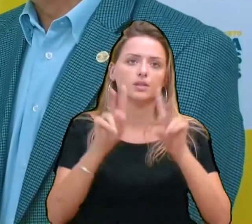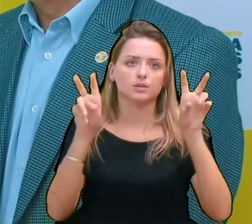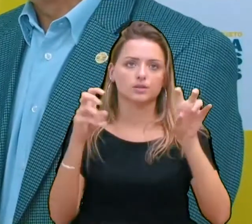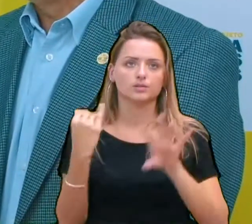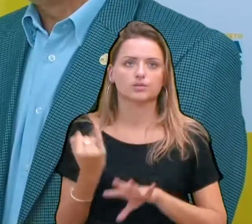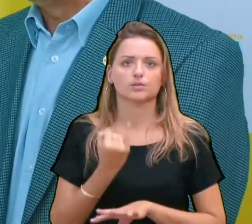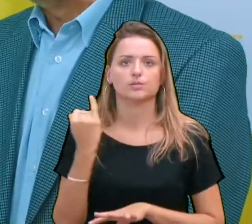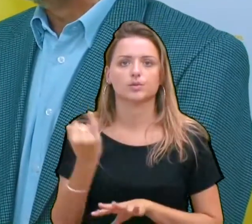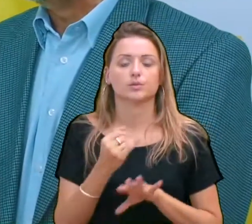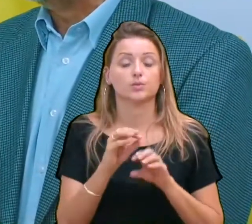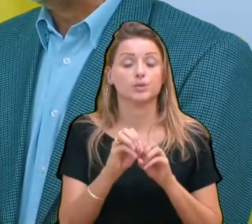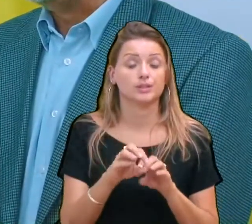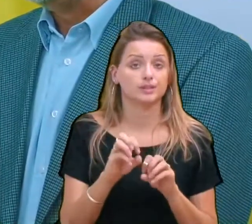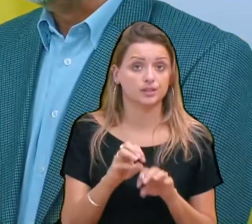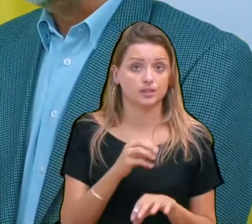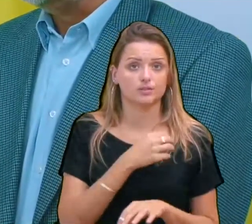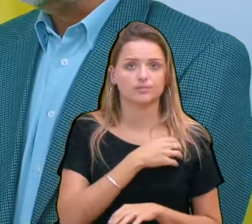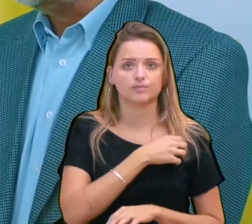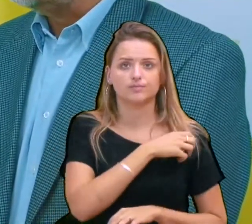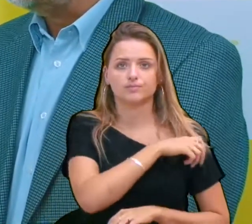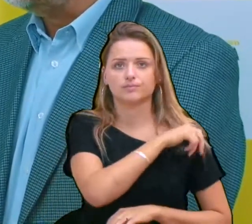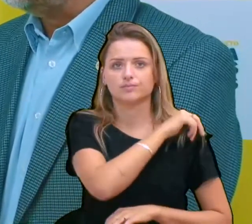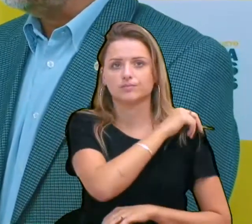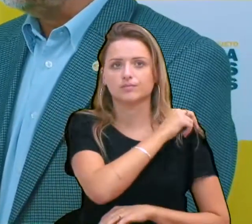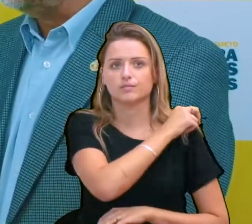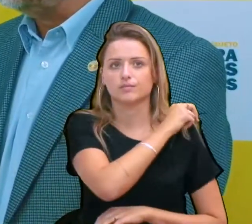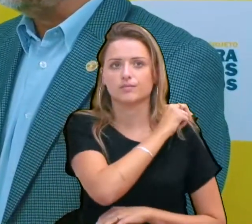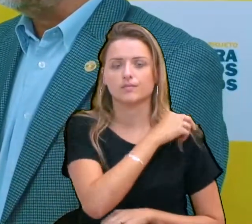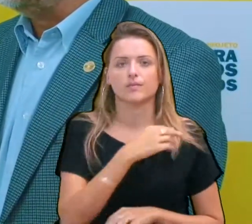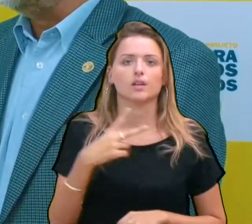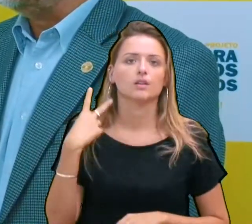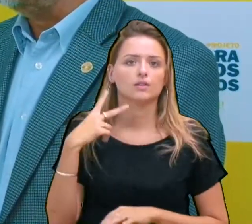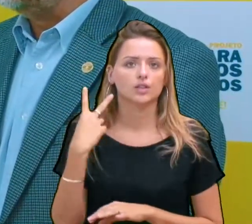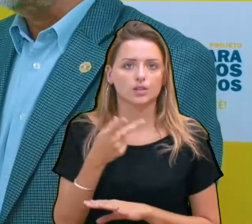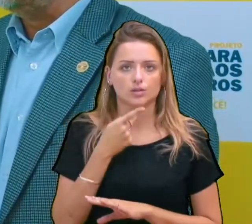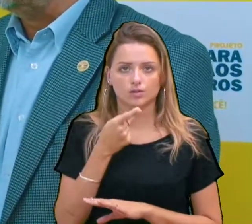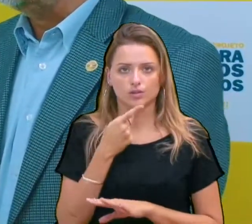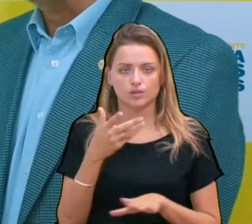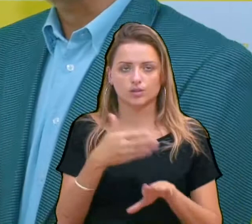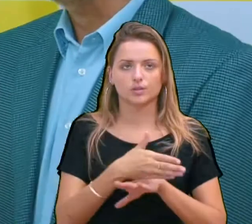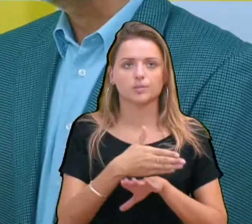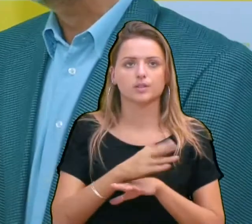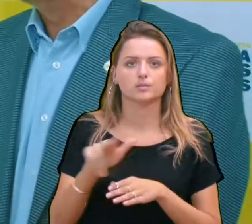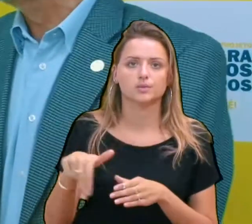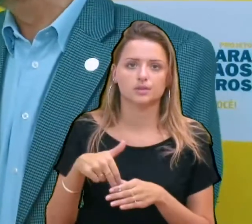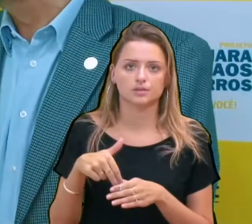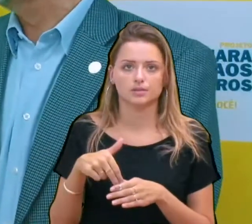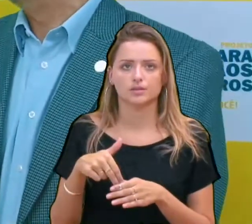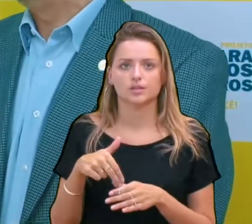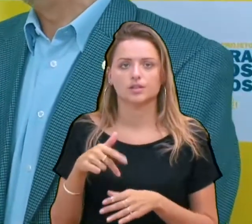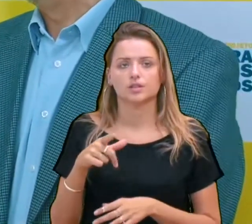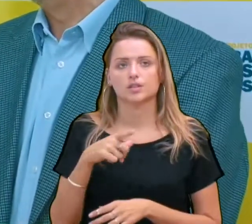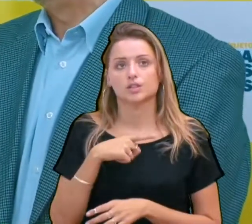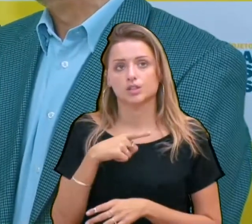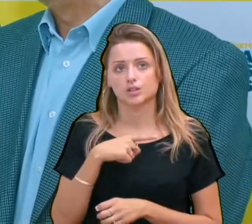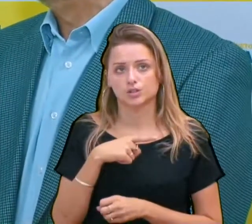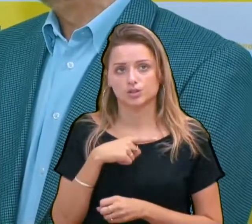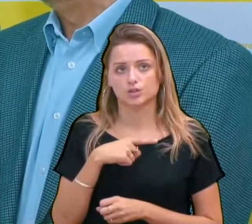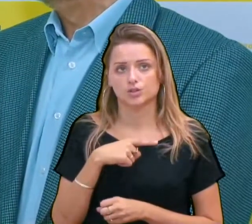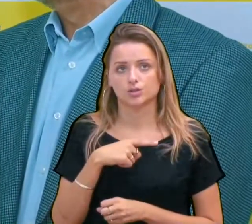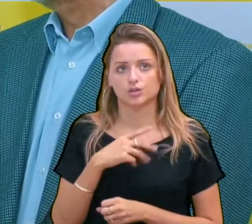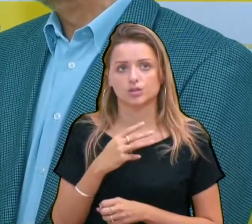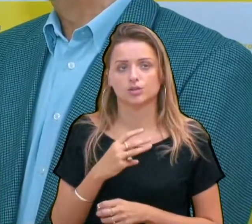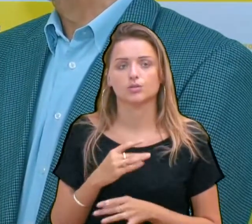também, educação. O vereador Paulo Périco citou durante a sua participação na tribuna que existe